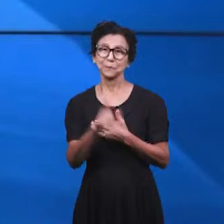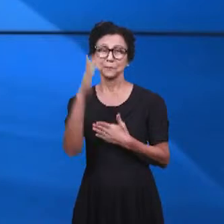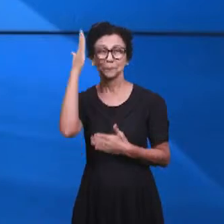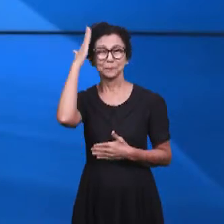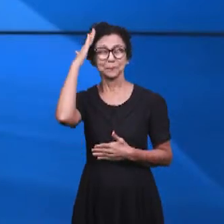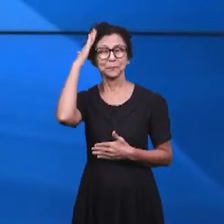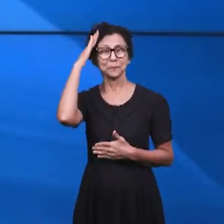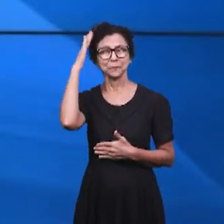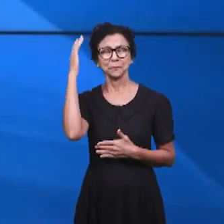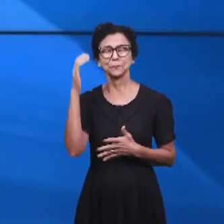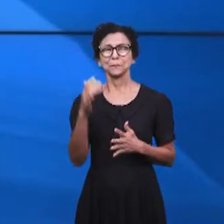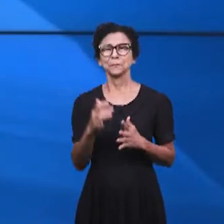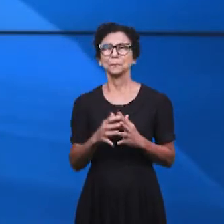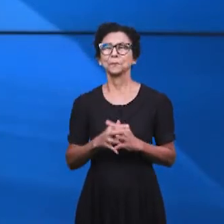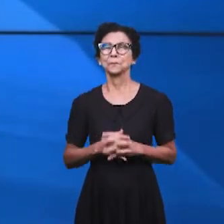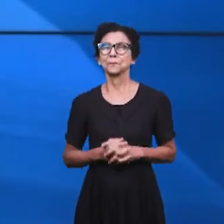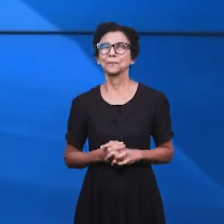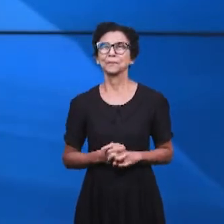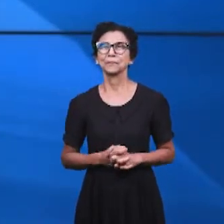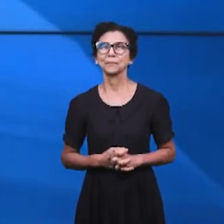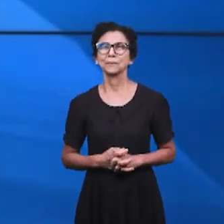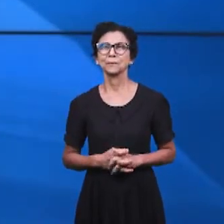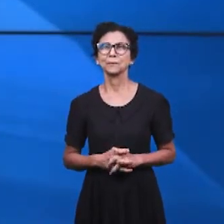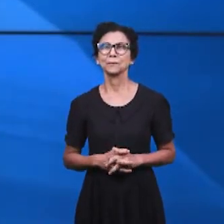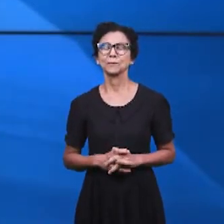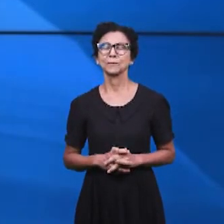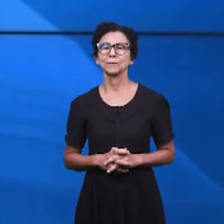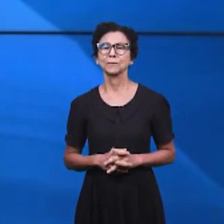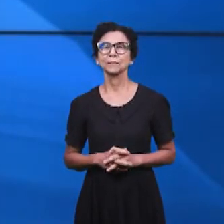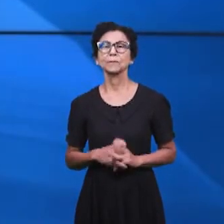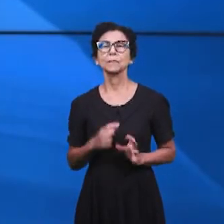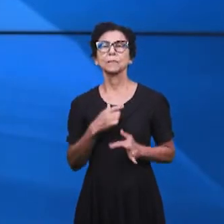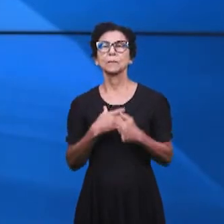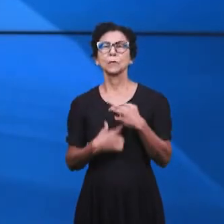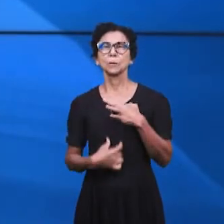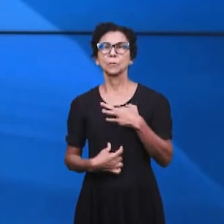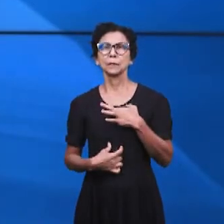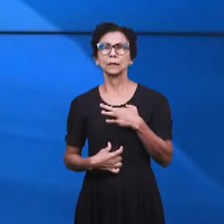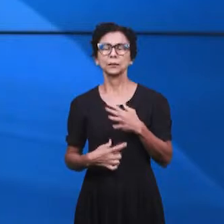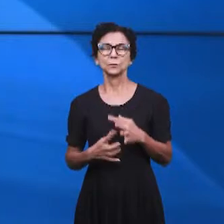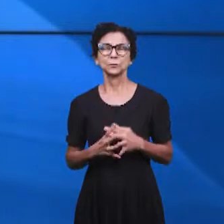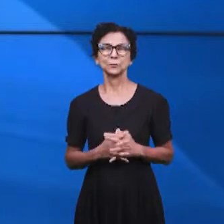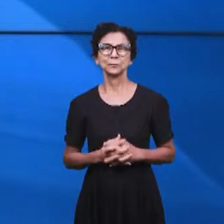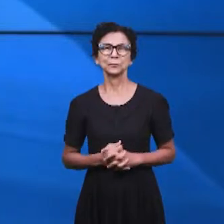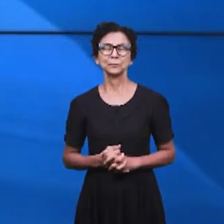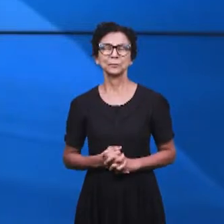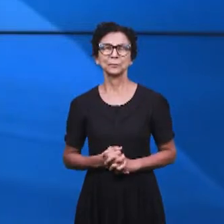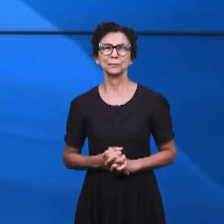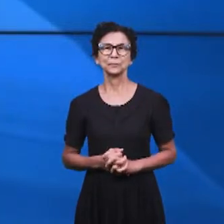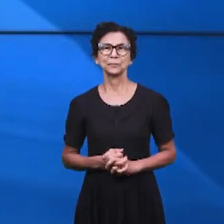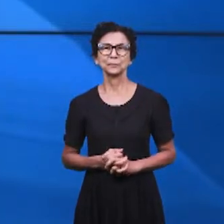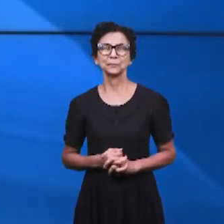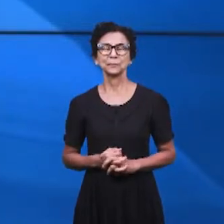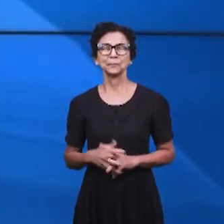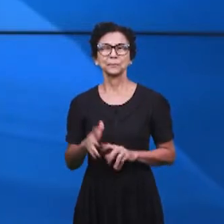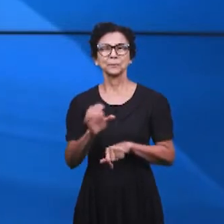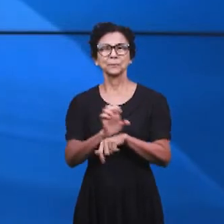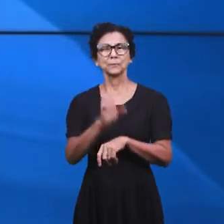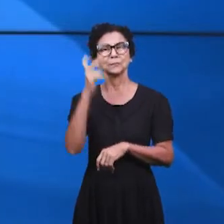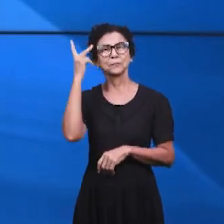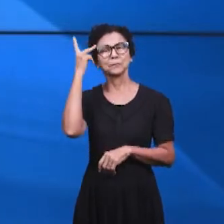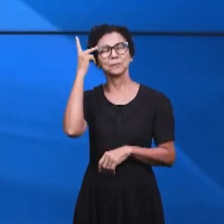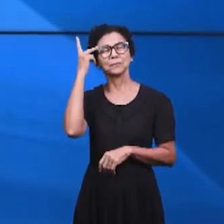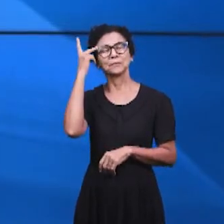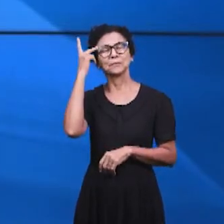vai responder essa pergunta é um obreiro da cidade de Taubaté, da nossa cidade, em Taubaté, no estado de São Paulo,